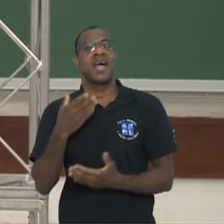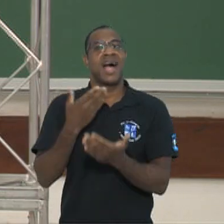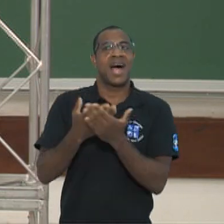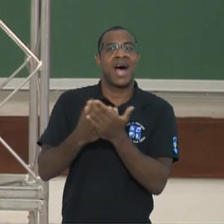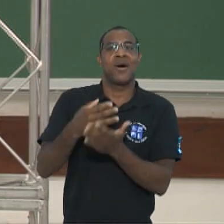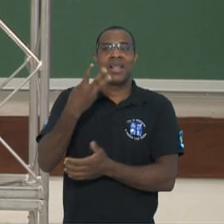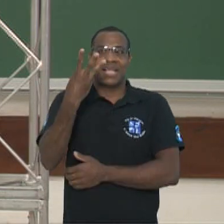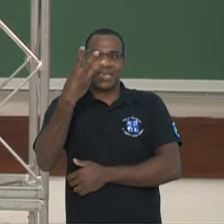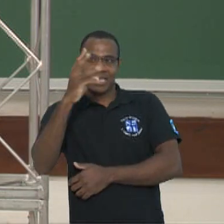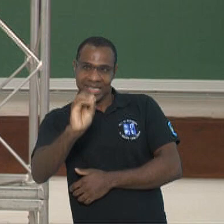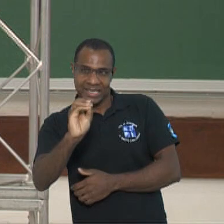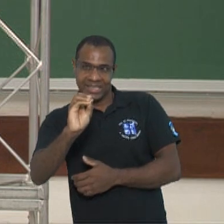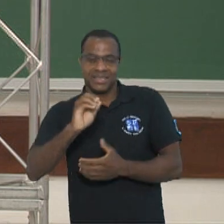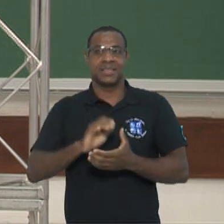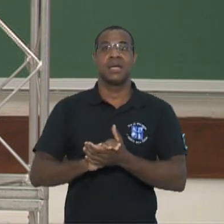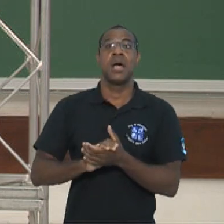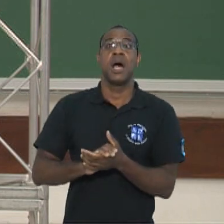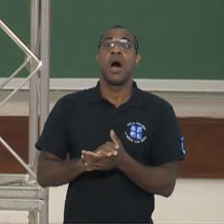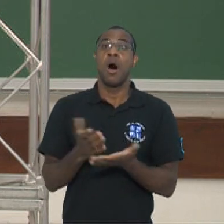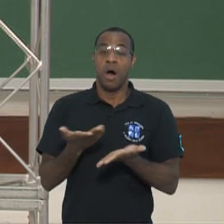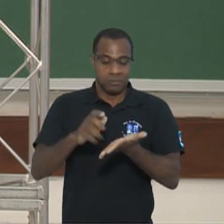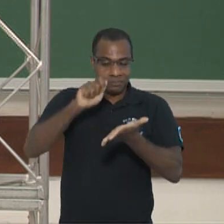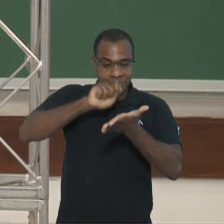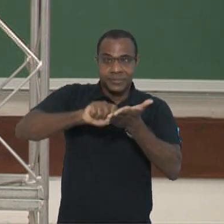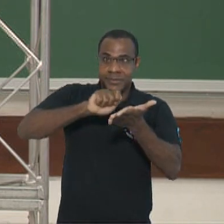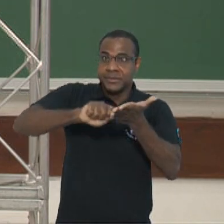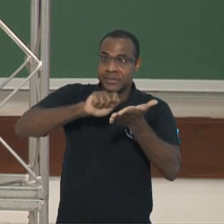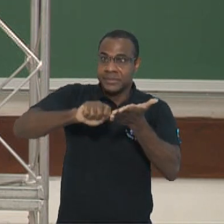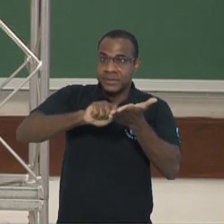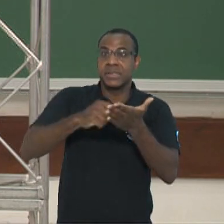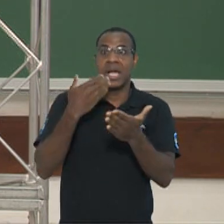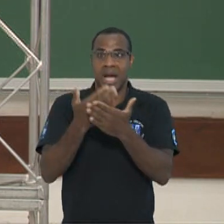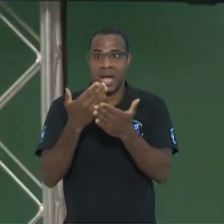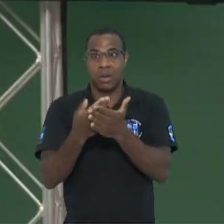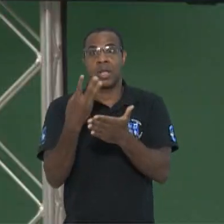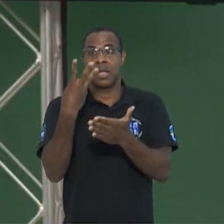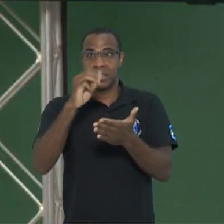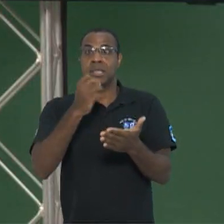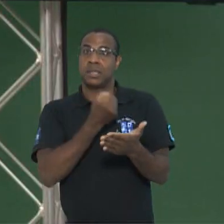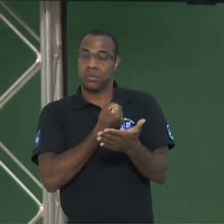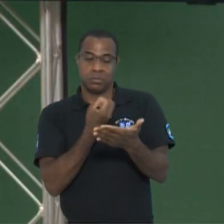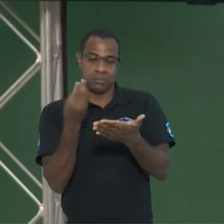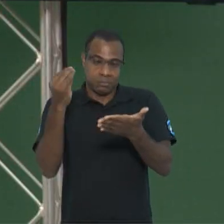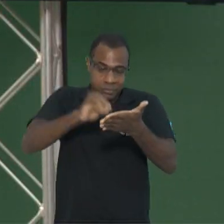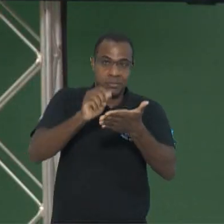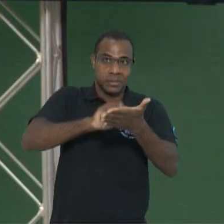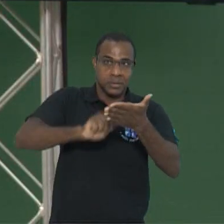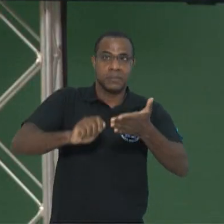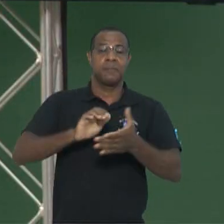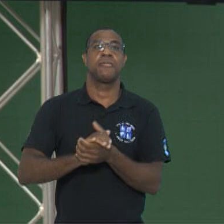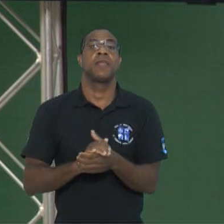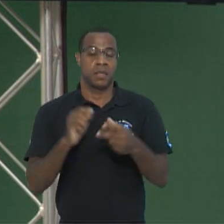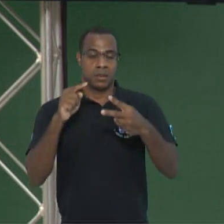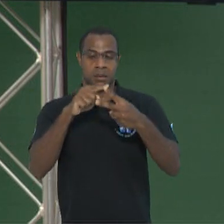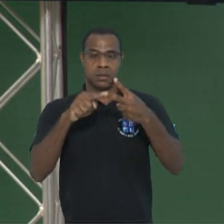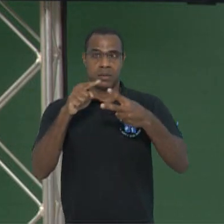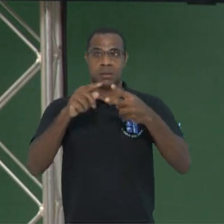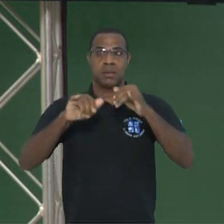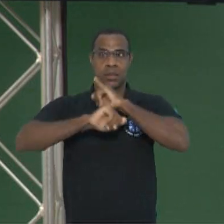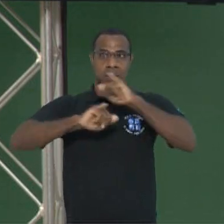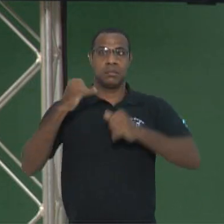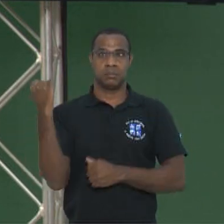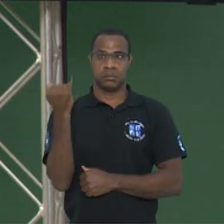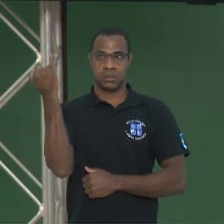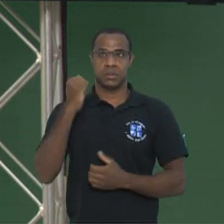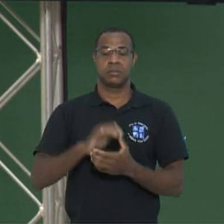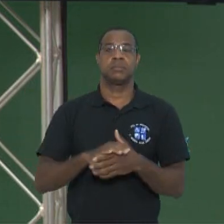aí assistindo a aula, registrem que aula é essa. E, poxa vida, antes de começar, antes de mais nada, 2 recadinhos muito importantes para